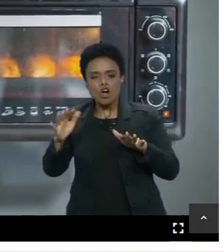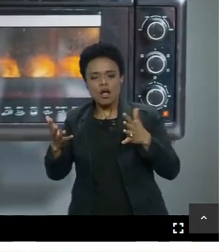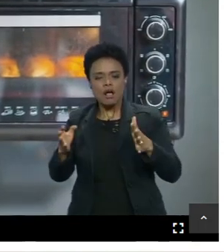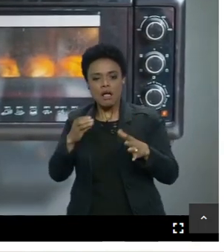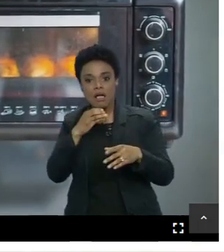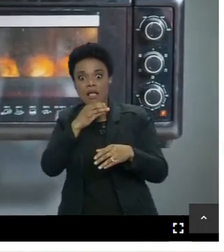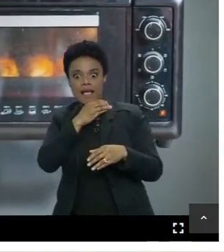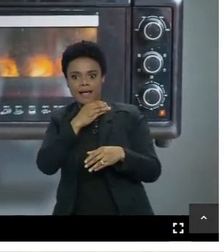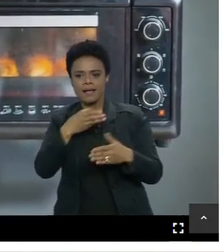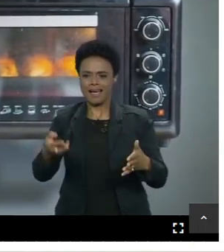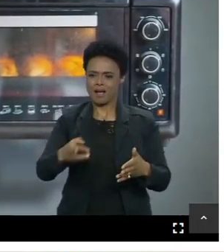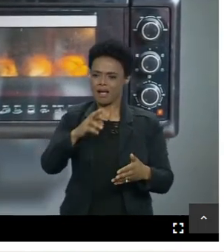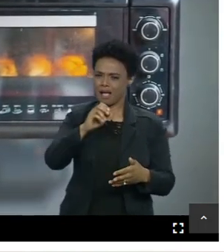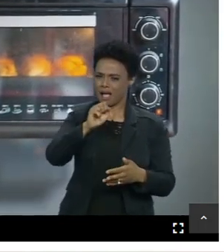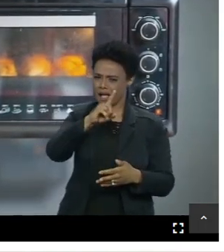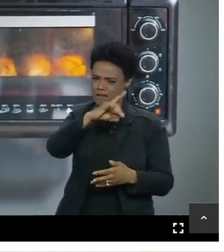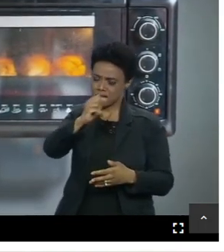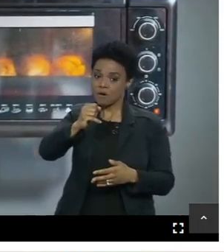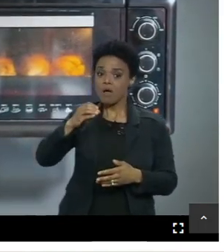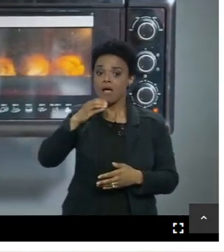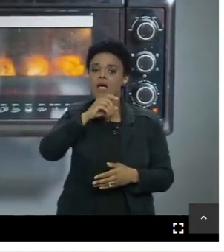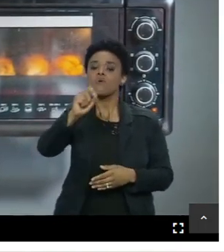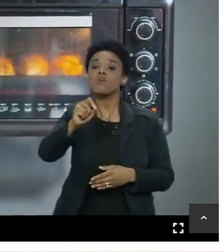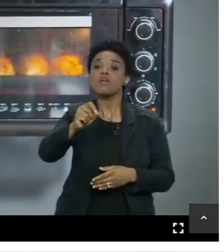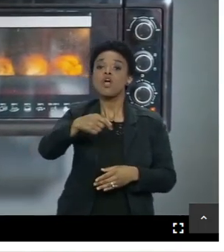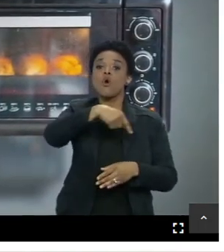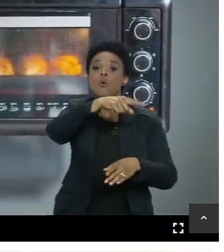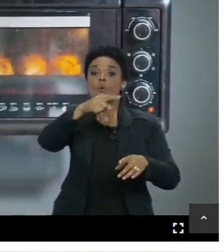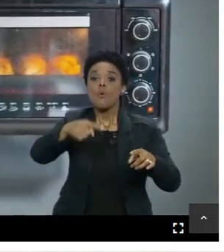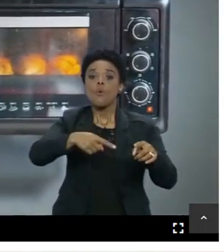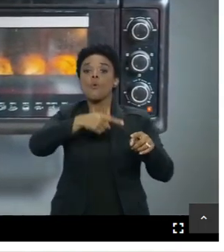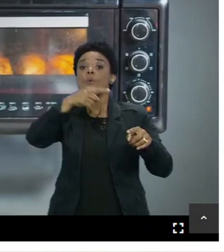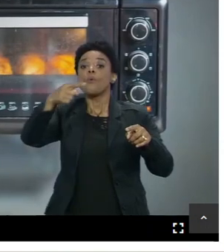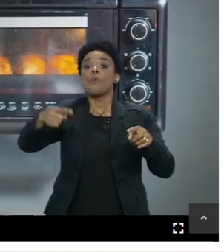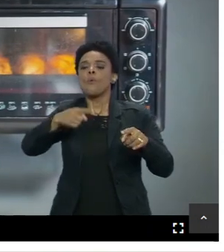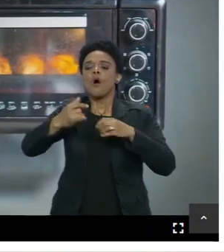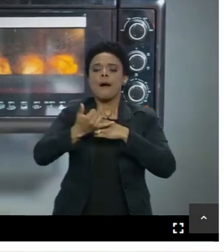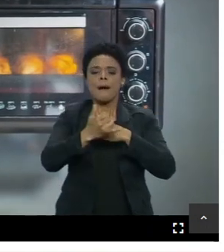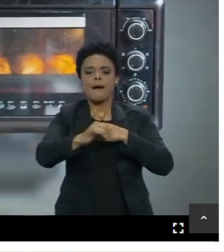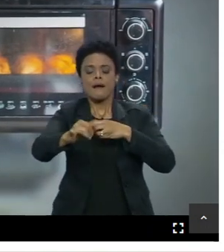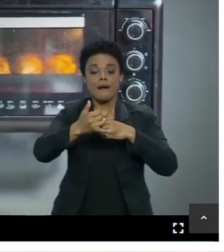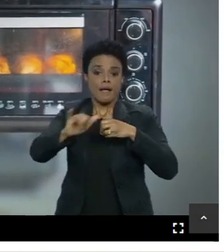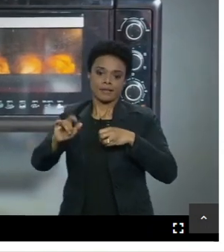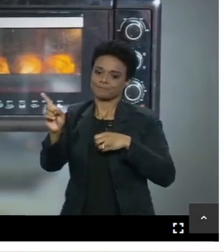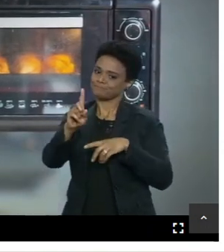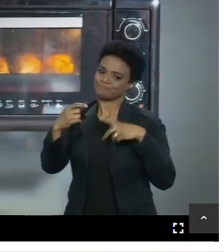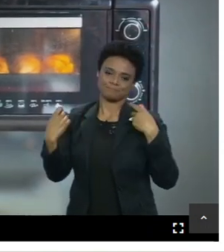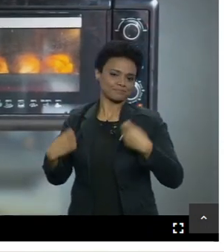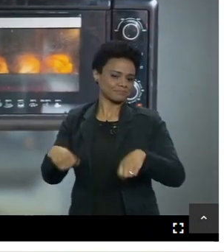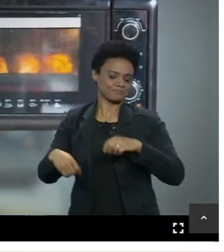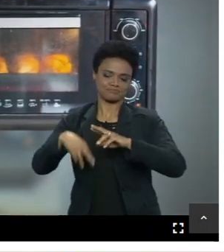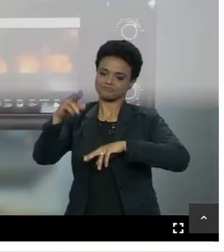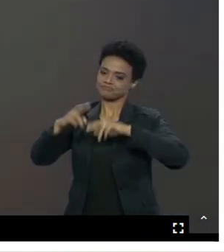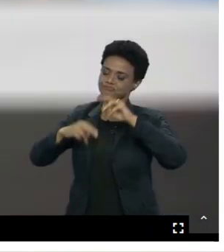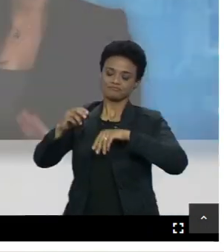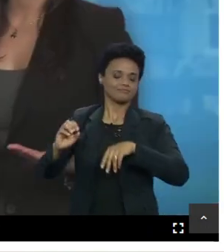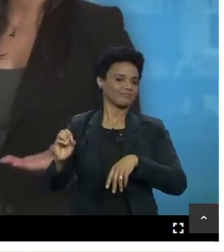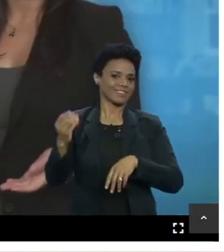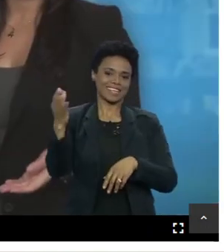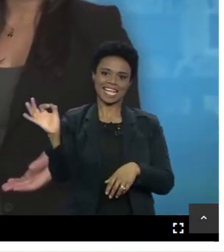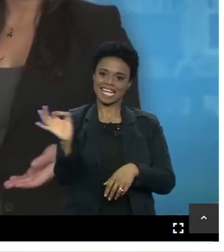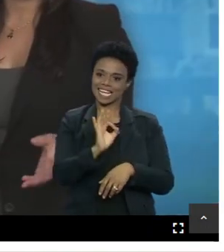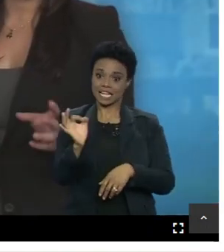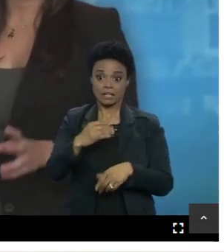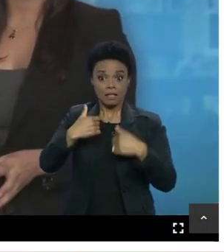radiação térmica ocorre por ondas eletromagnéticas, portanto, ele não necessita de um meio material para acontecer. Nas